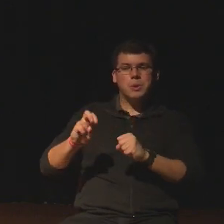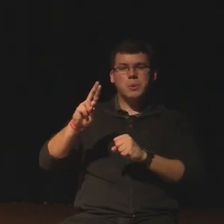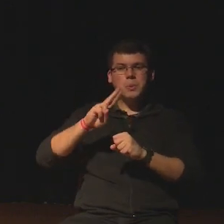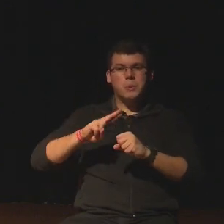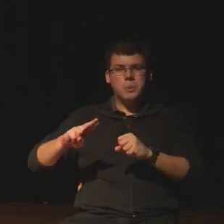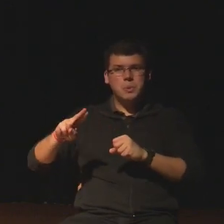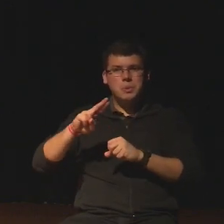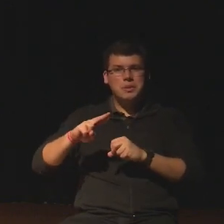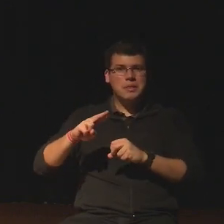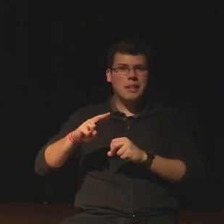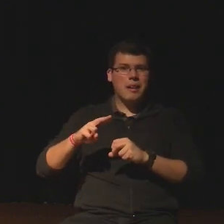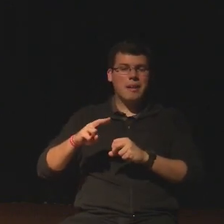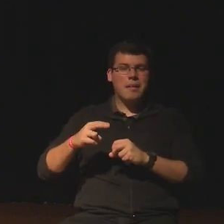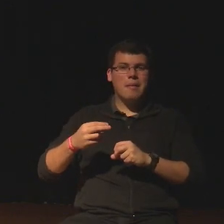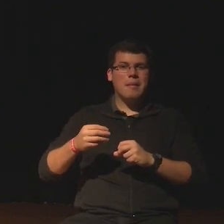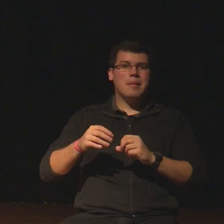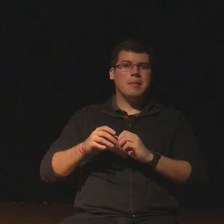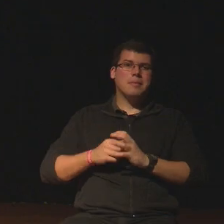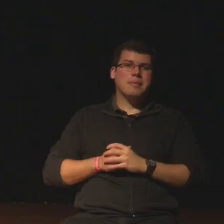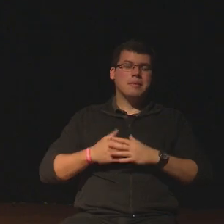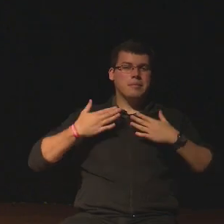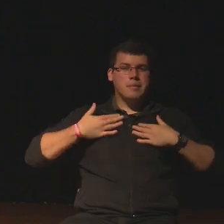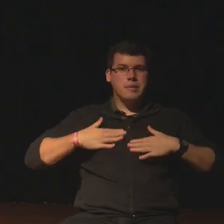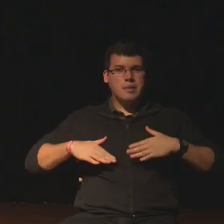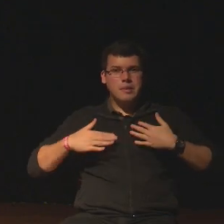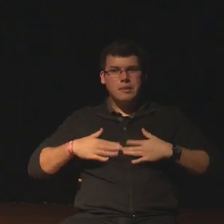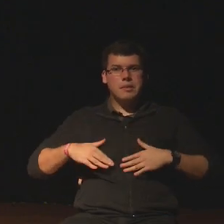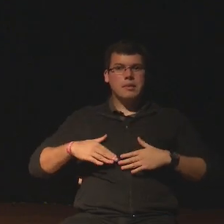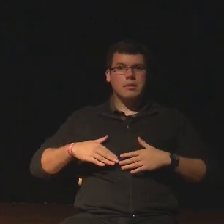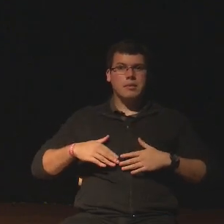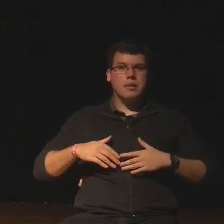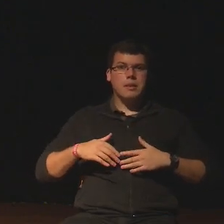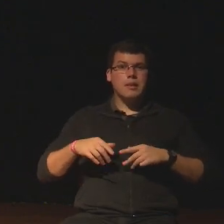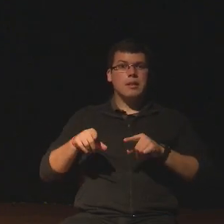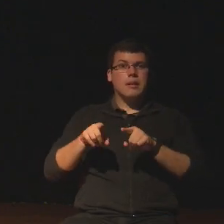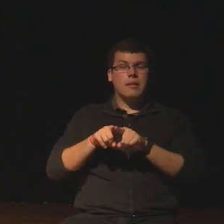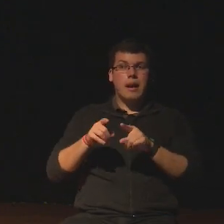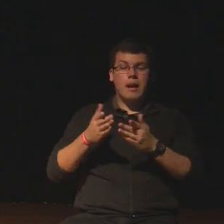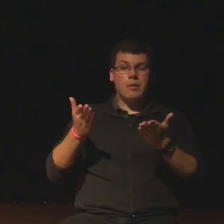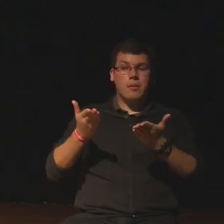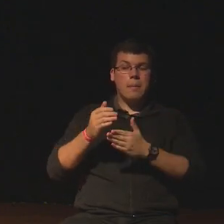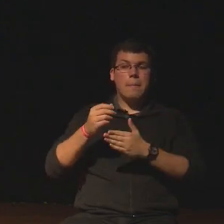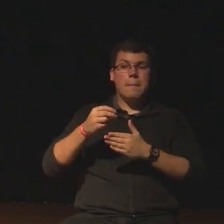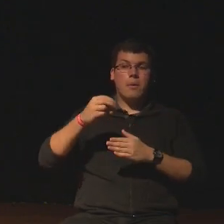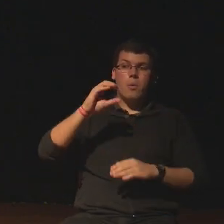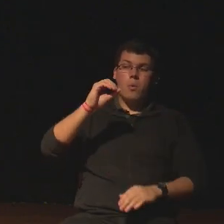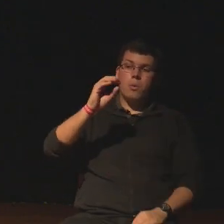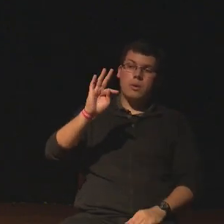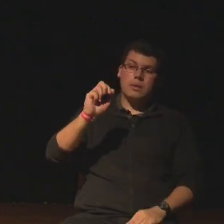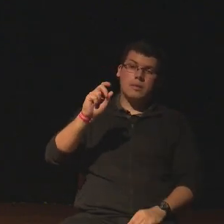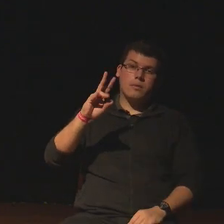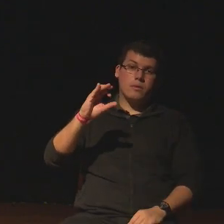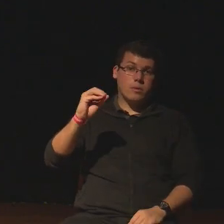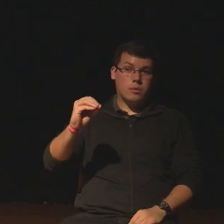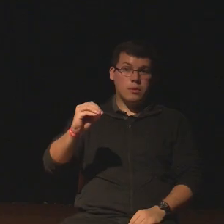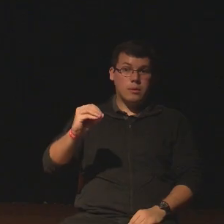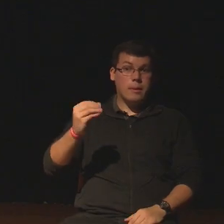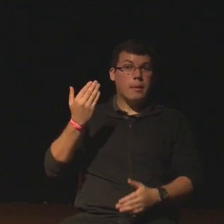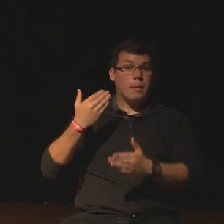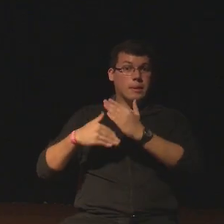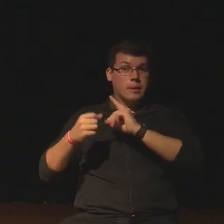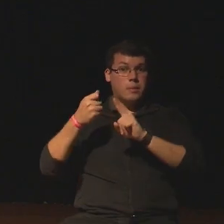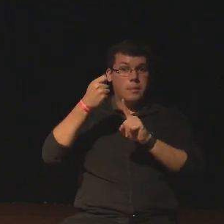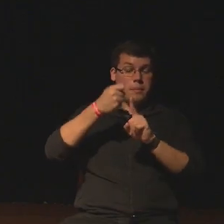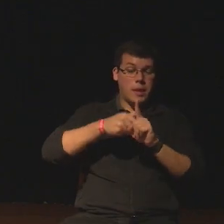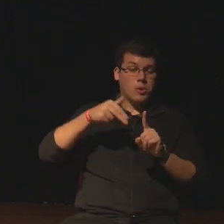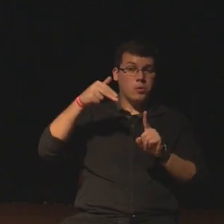Aqui a situação atual da Otávio Mendes, ela já está interditada desde novembro de 24. Então,